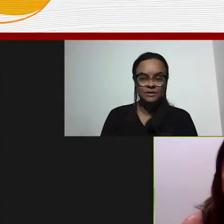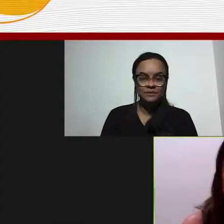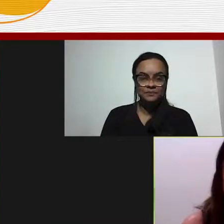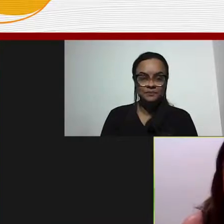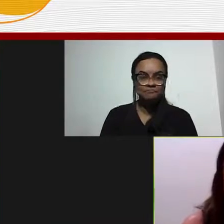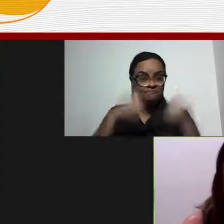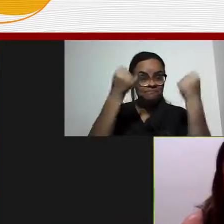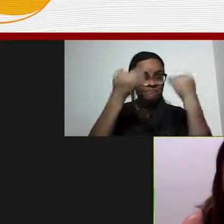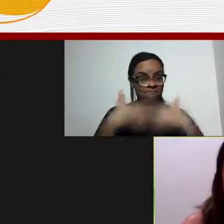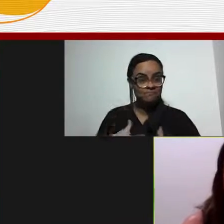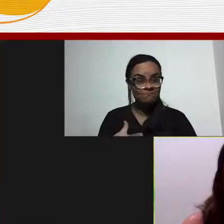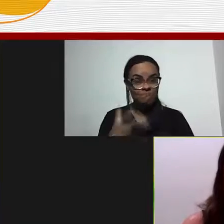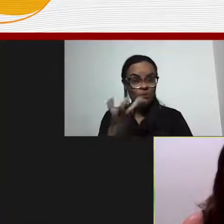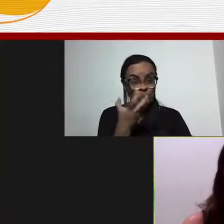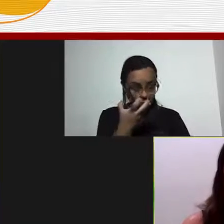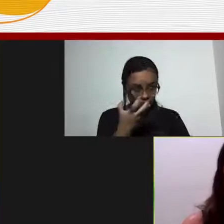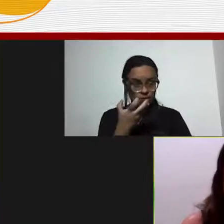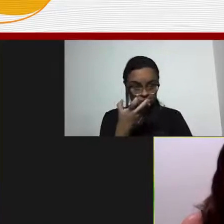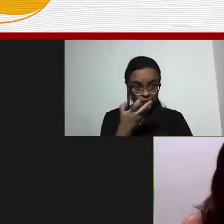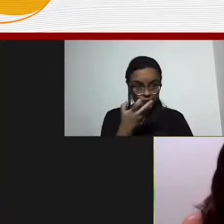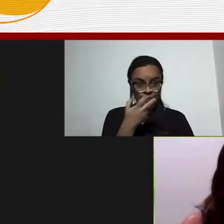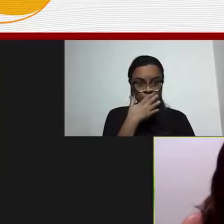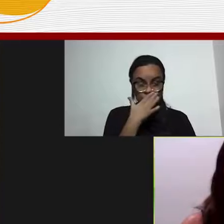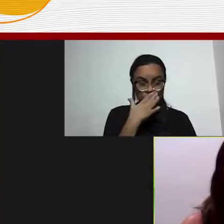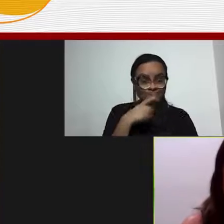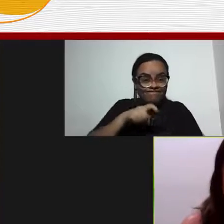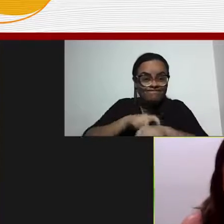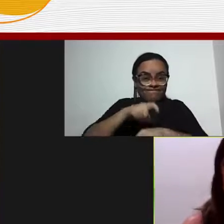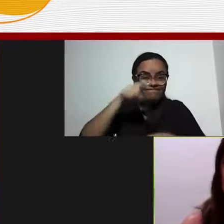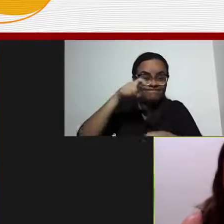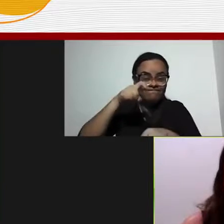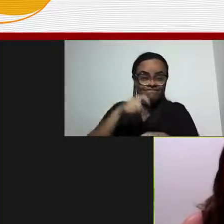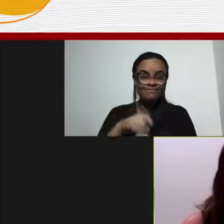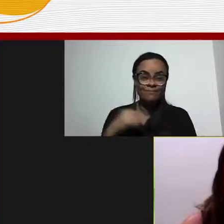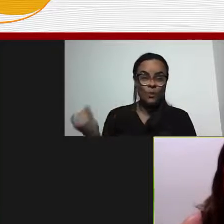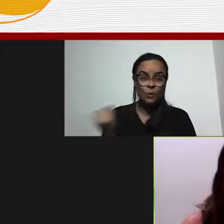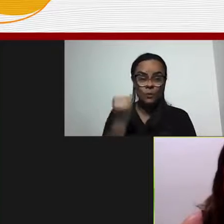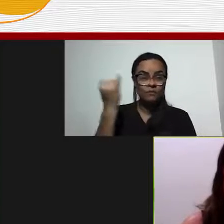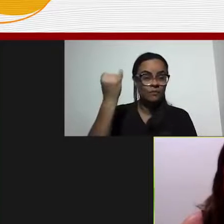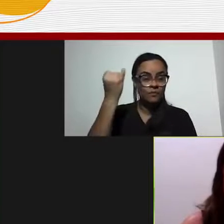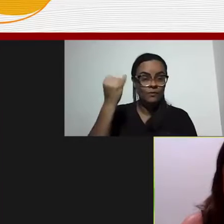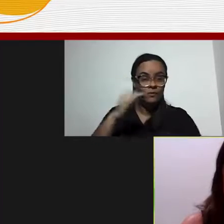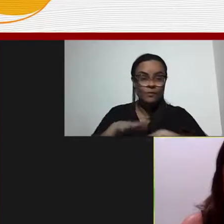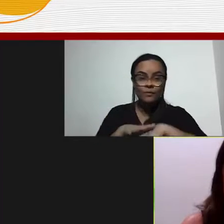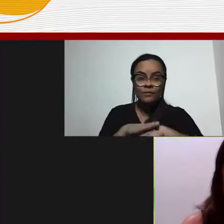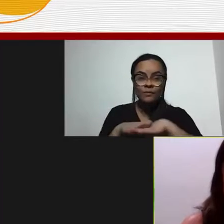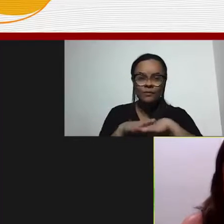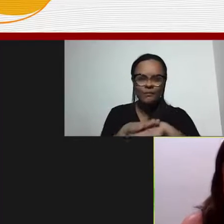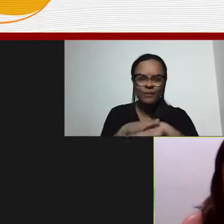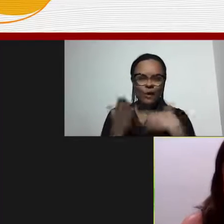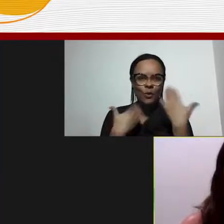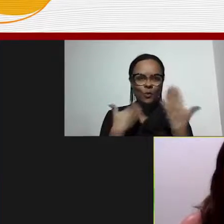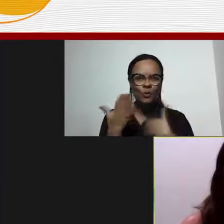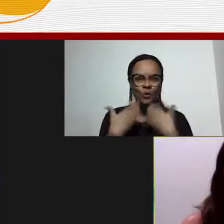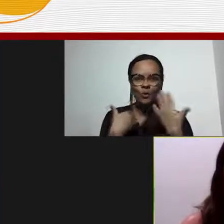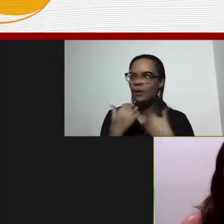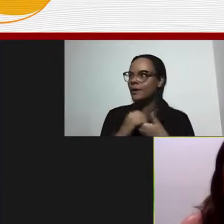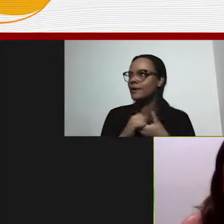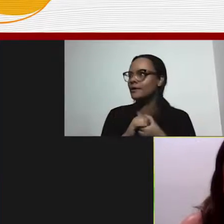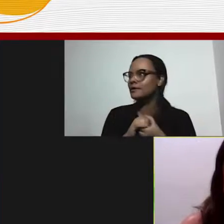que você contasse um pouquinho desse momento, e enquanto você conversa aqui, bate esse papo com